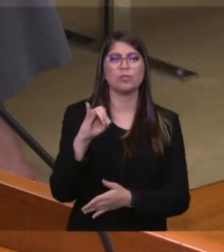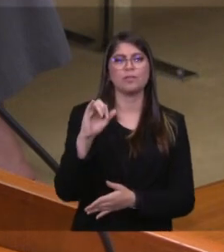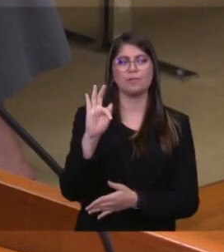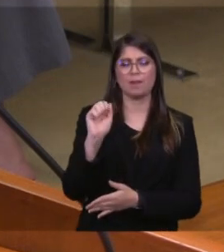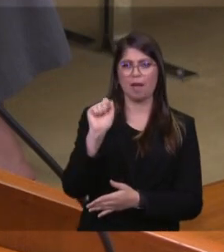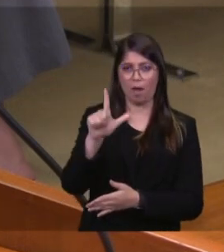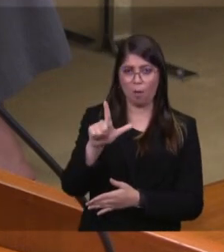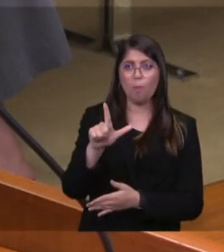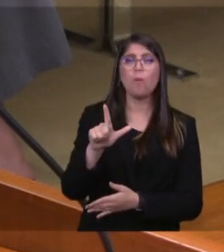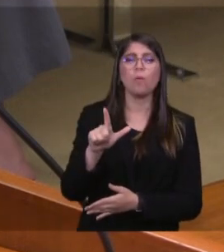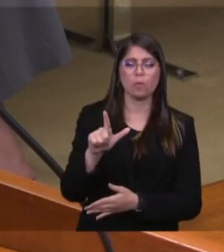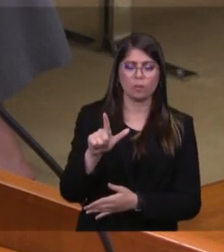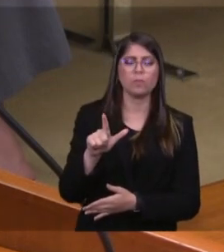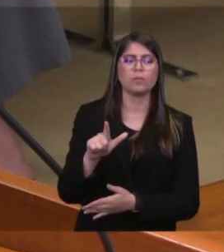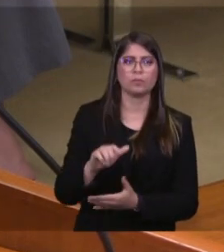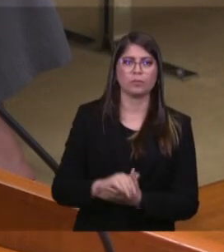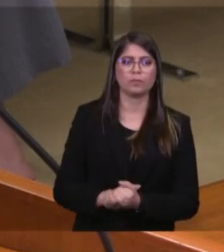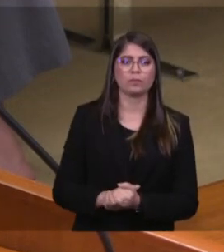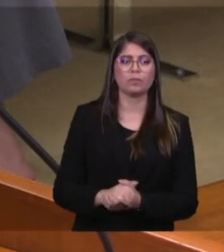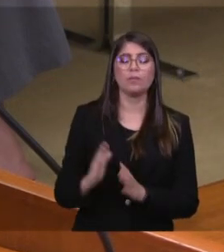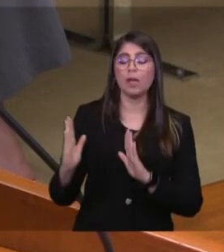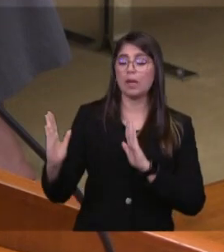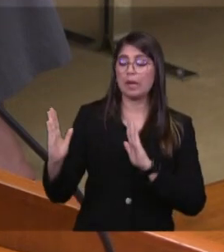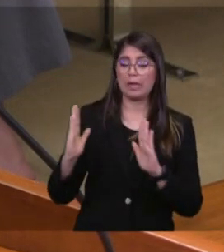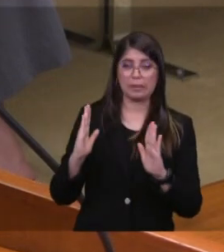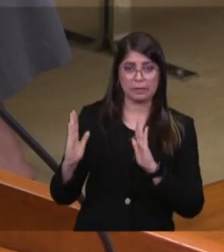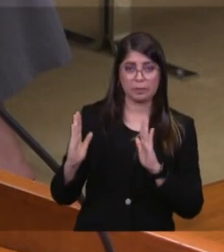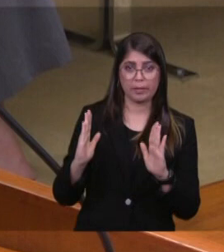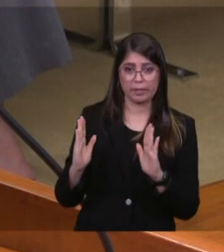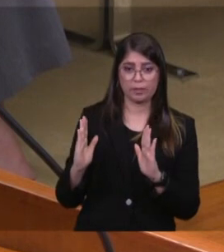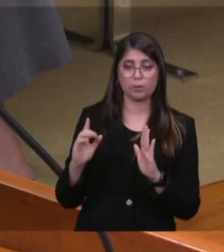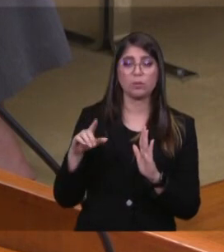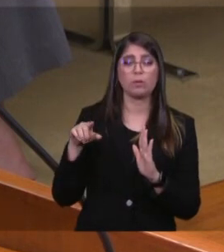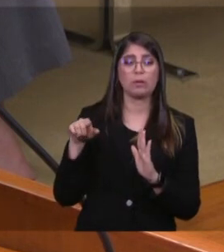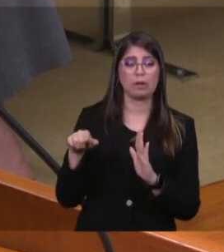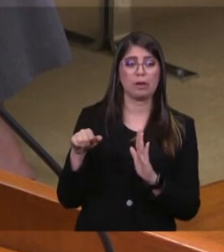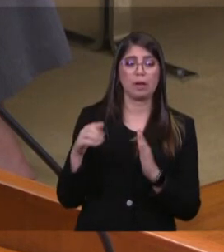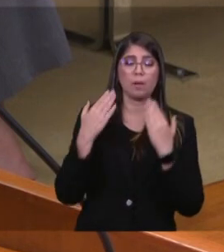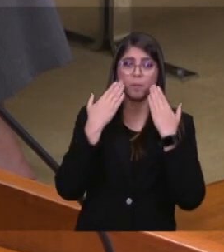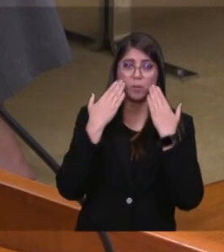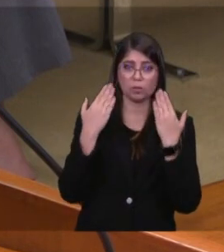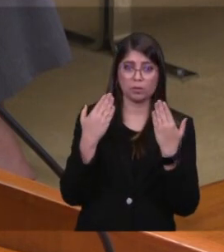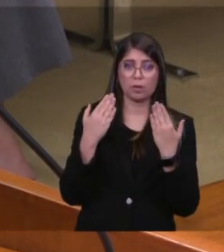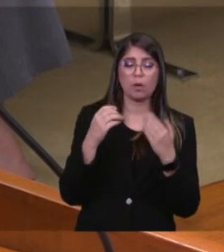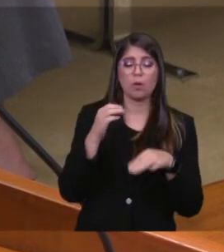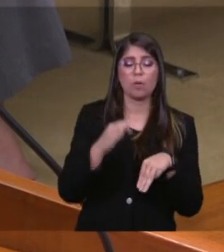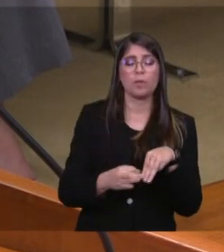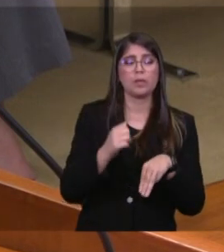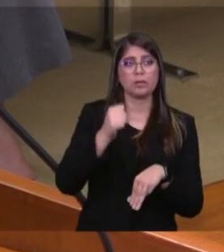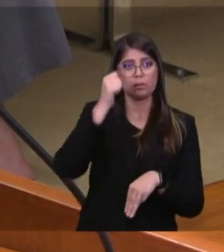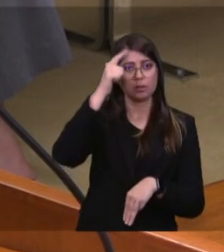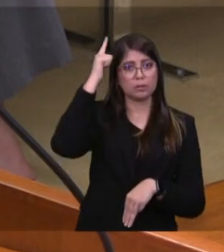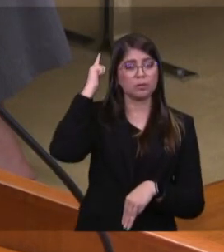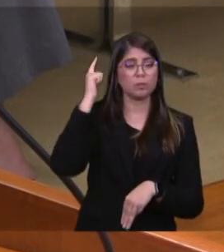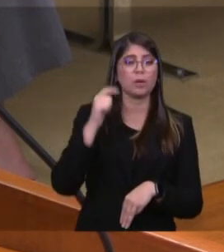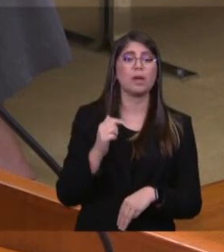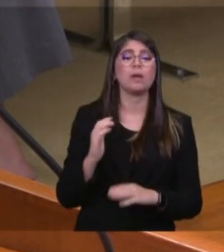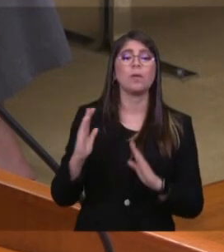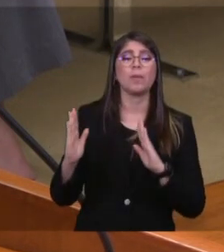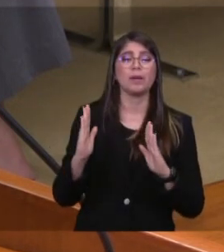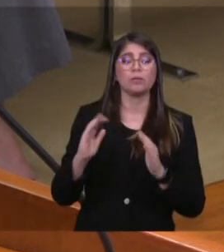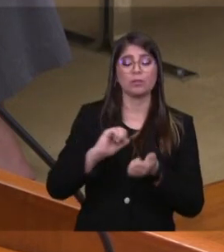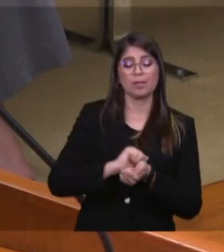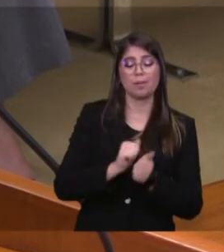2021. Apenas naquele período, como muito bem exposto pelo ministro Alexandre de Moraes, que é no período de